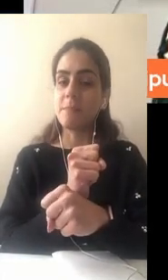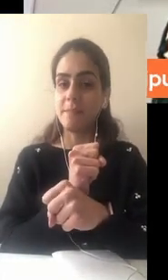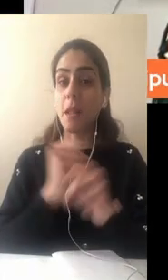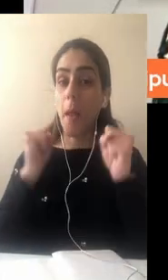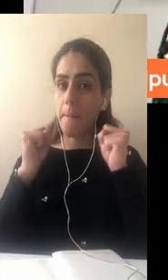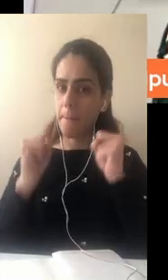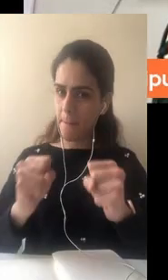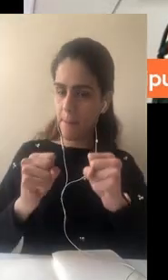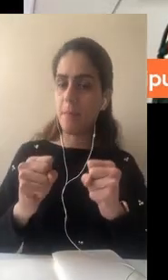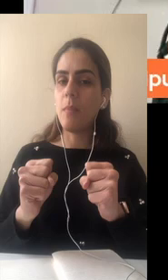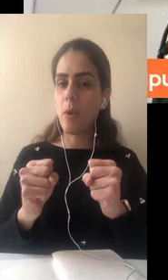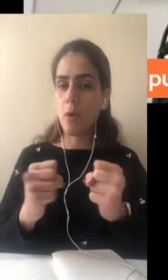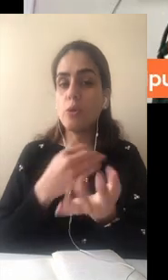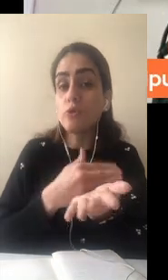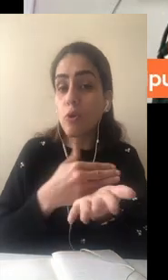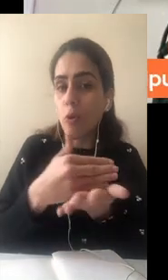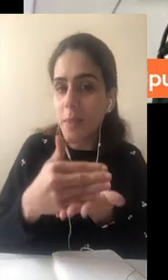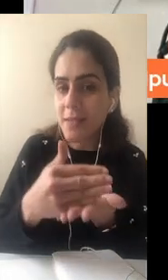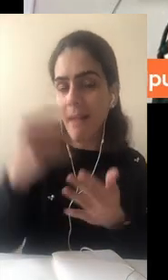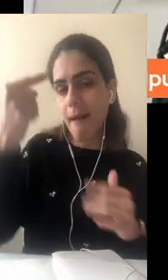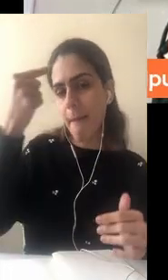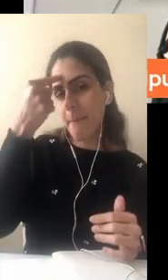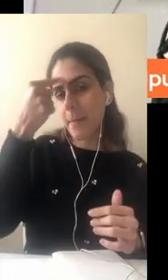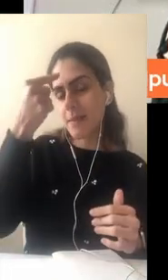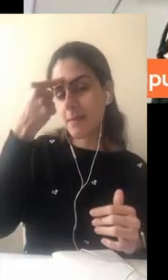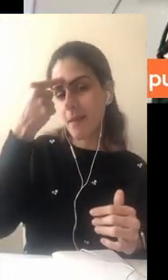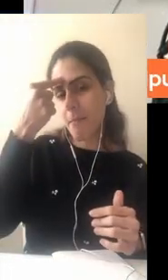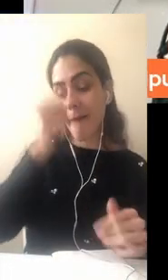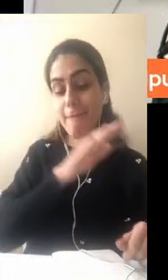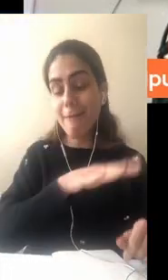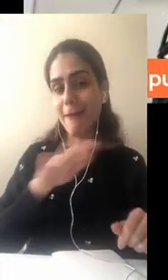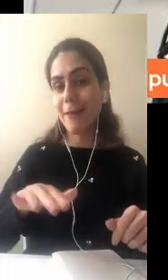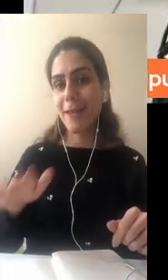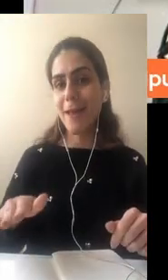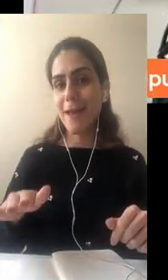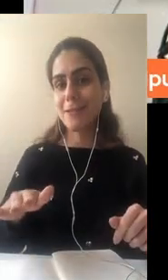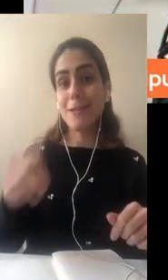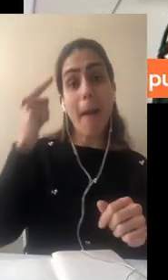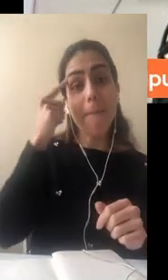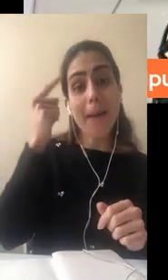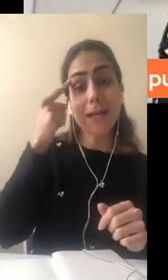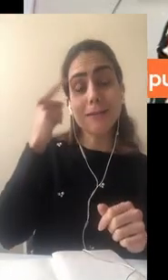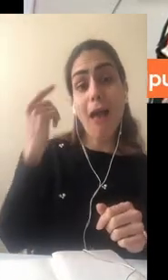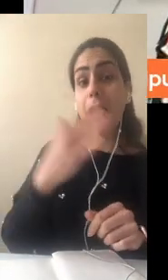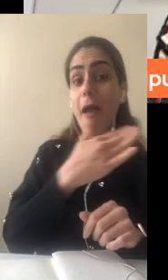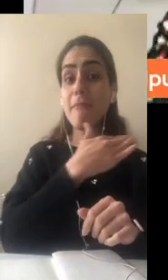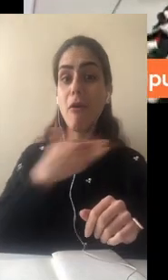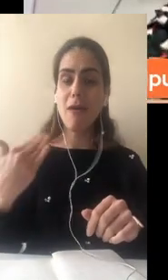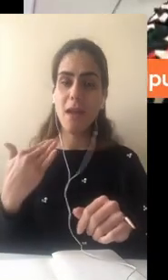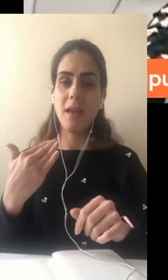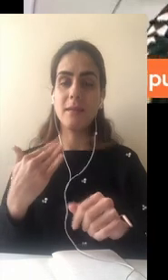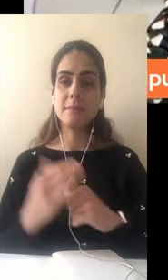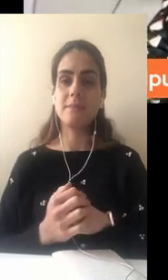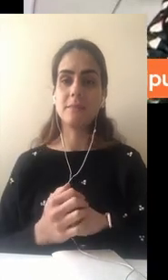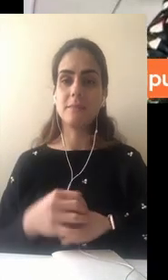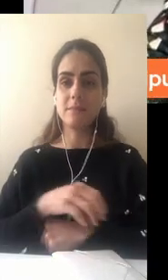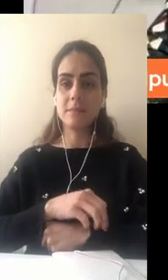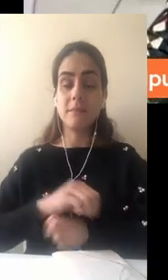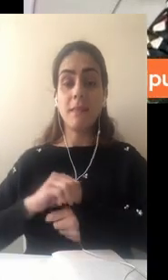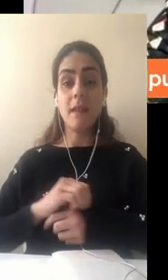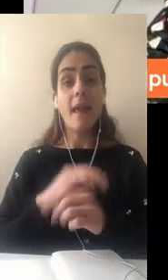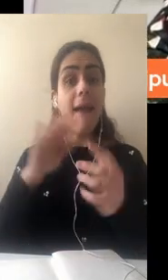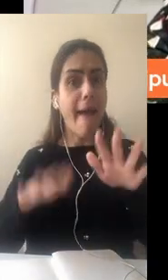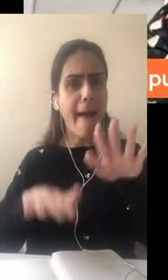concreto pensamentos que ele teve ou ela teve a respeito da própria morte. Talvez se essa menina ou menino